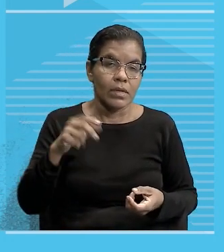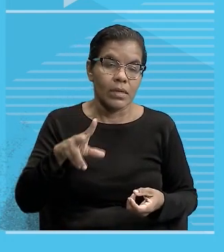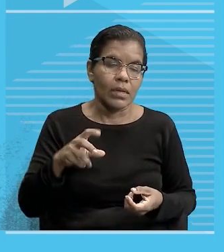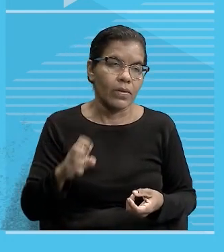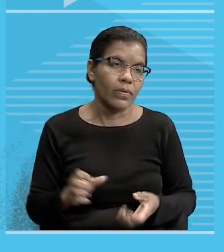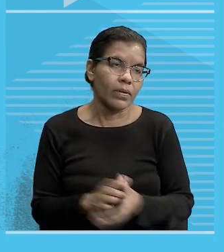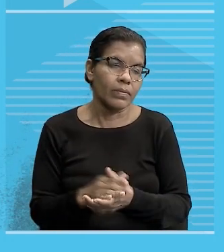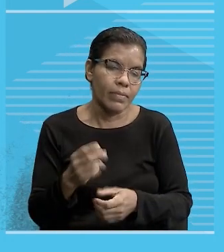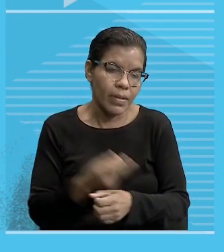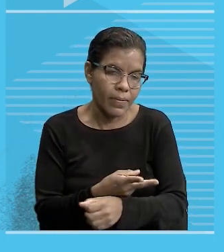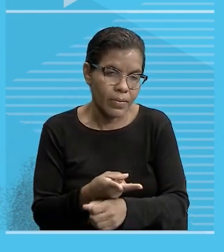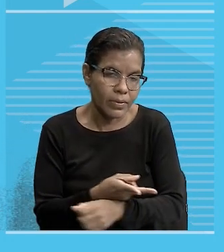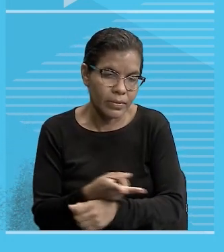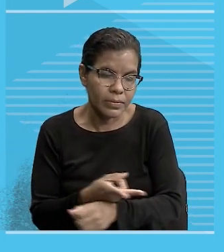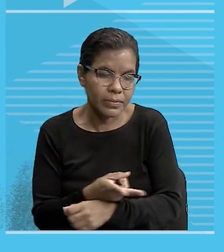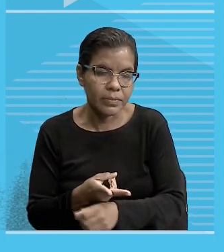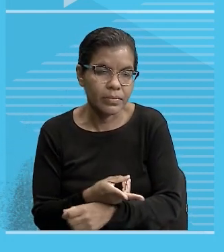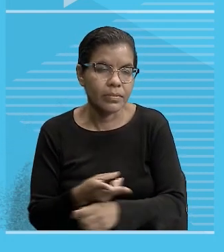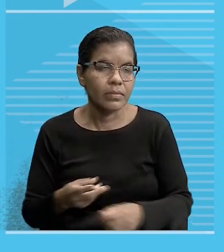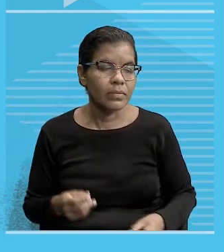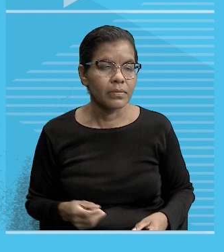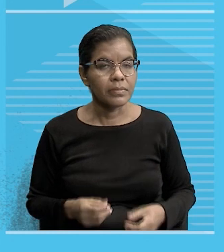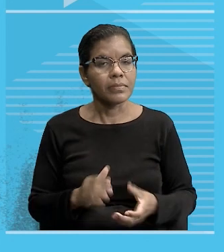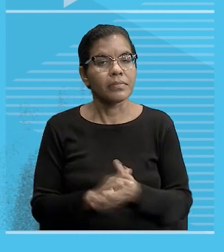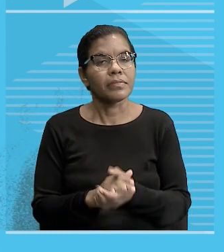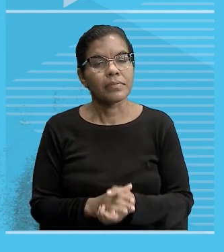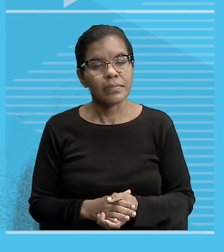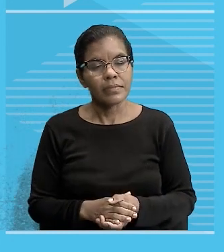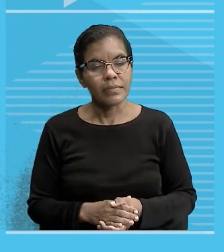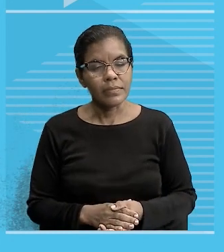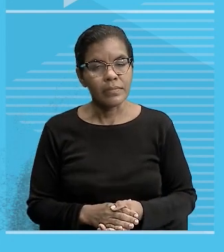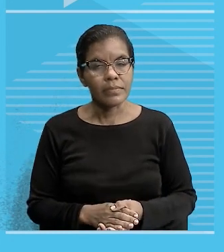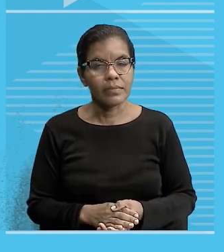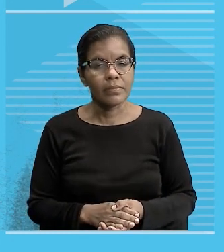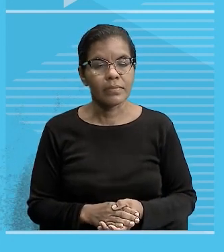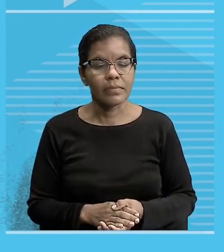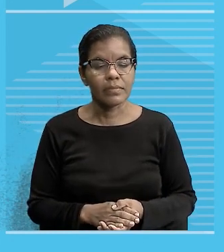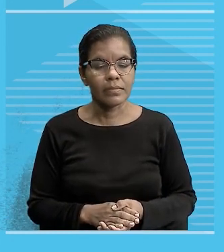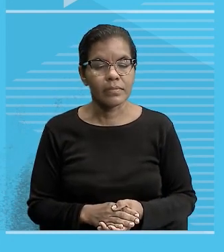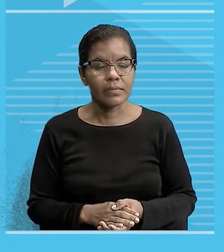para buscar satisfazer as necessidades necessidades